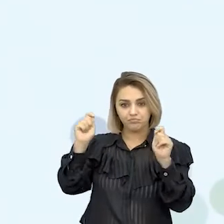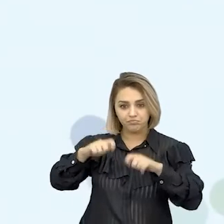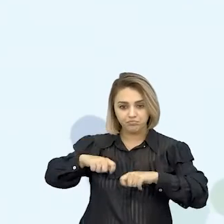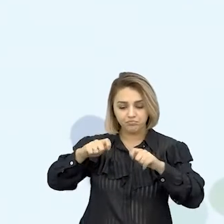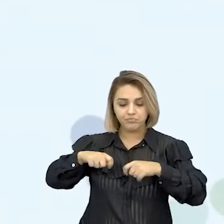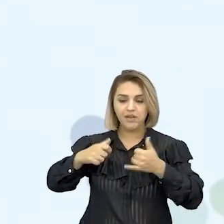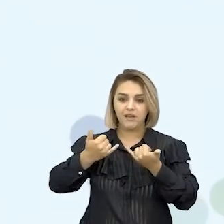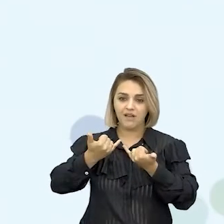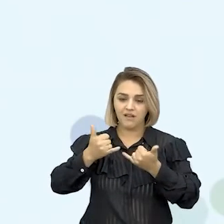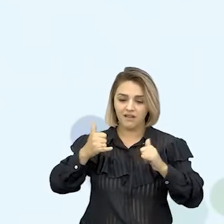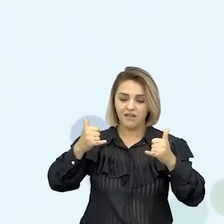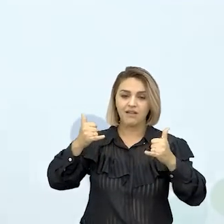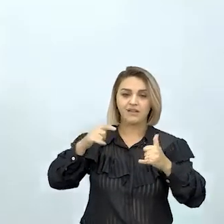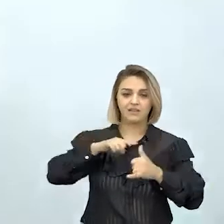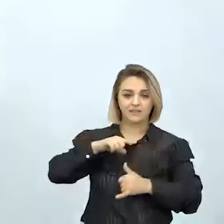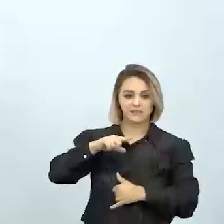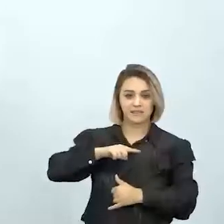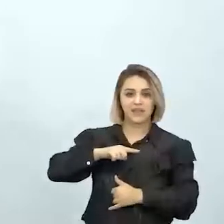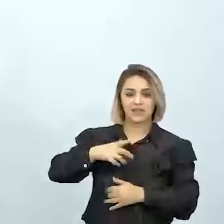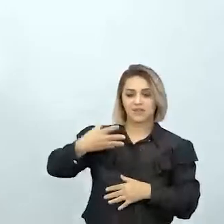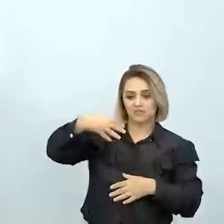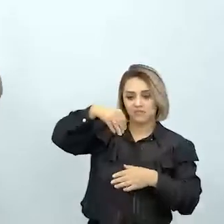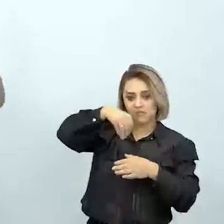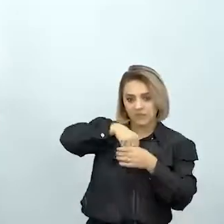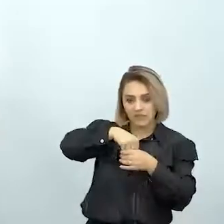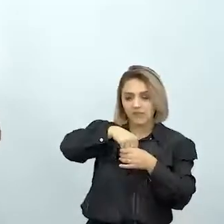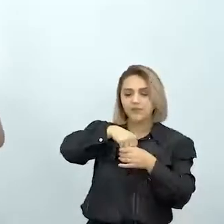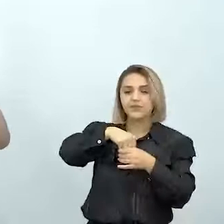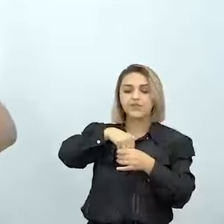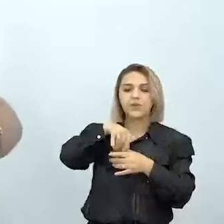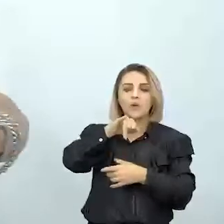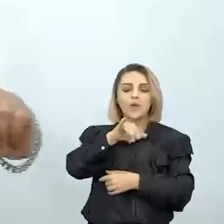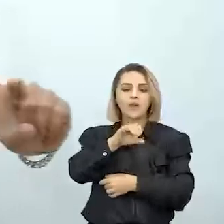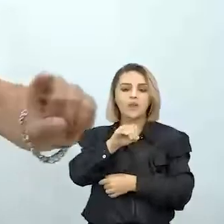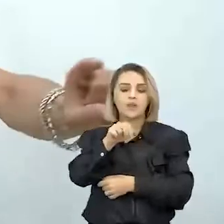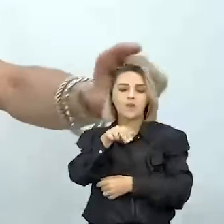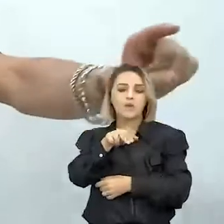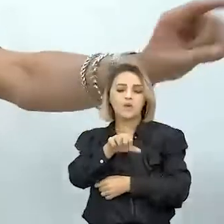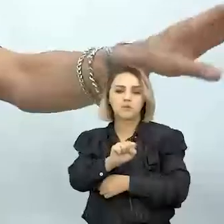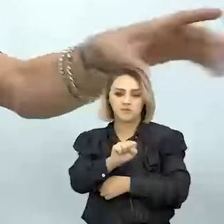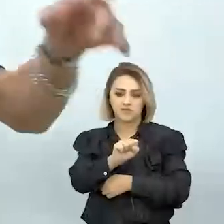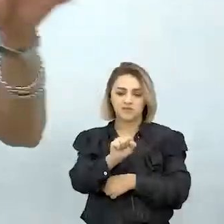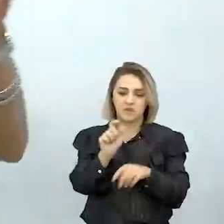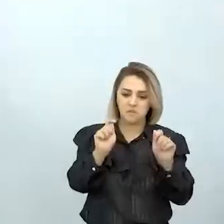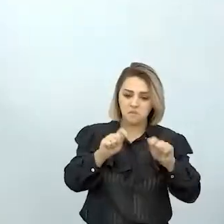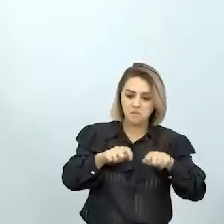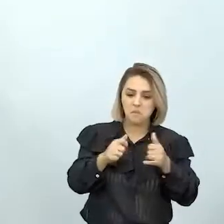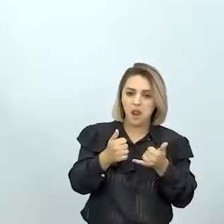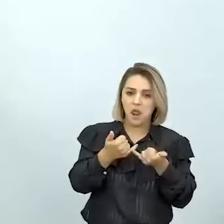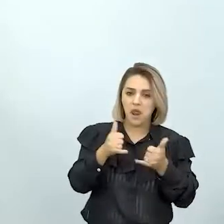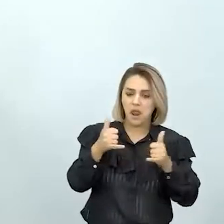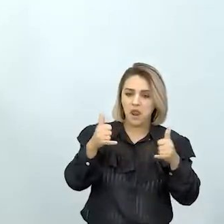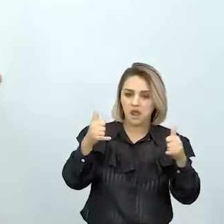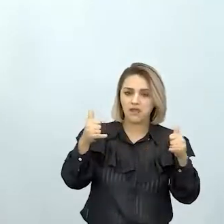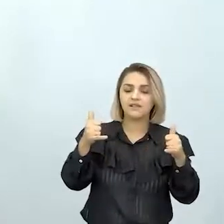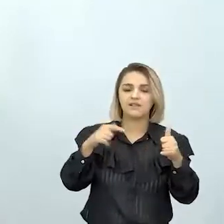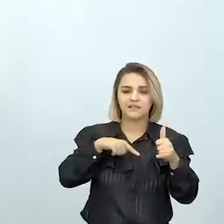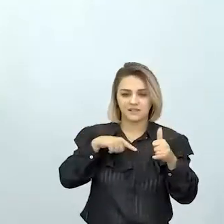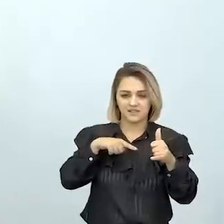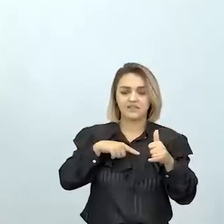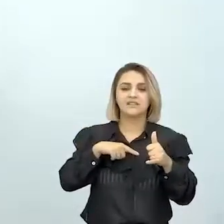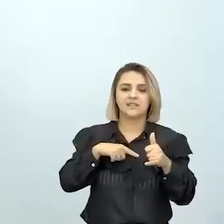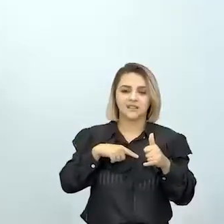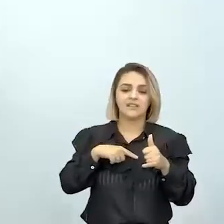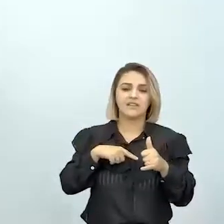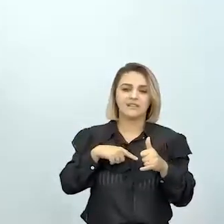necessário que eu tenha íons dissolvidos nela, porque é eles que vão permitir o escoamento de cargas. Toda vez que eu tenho, né, lá da física nós